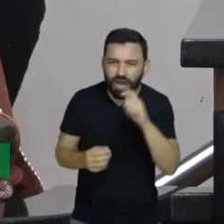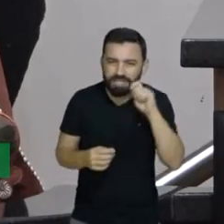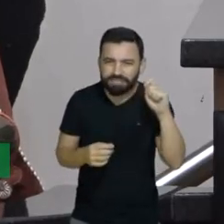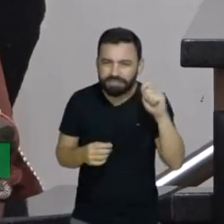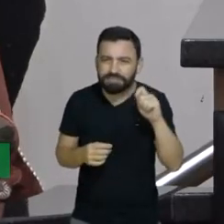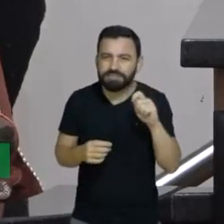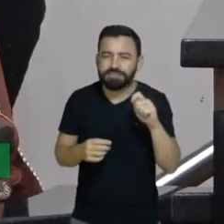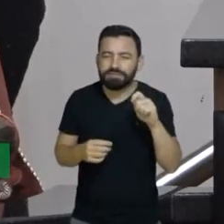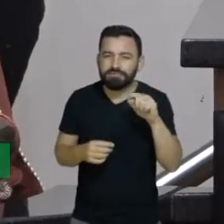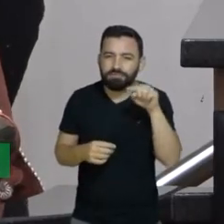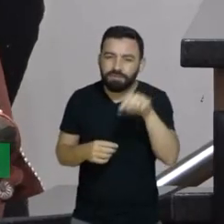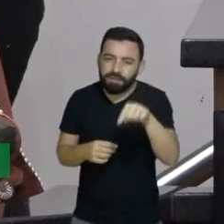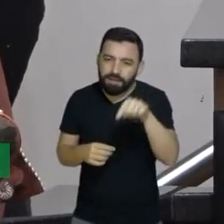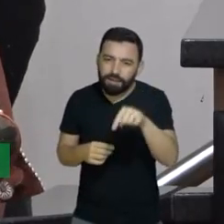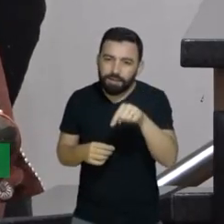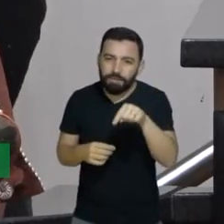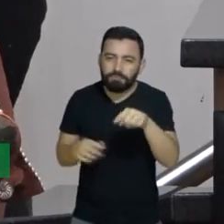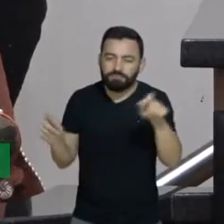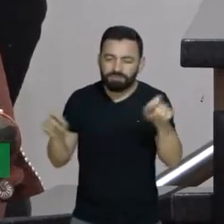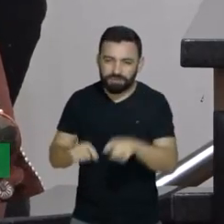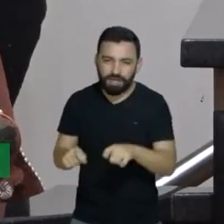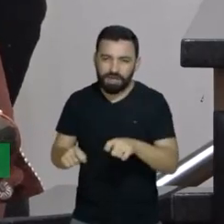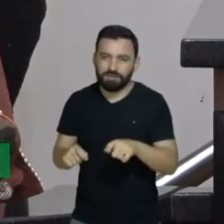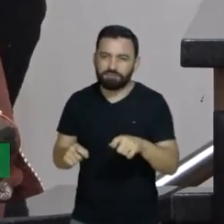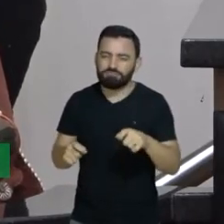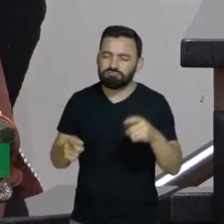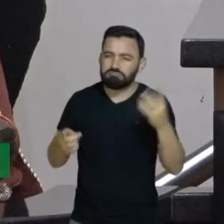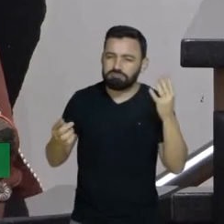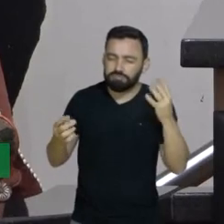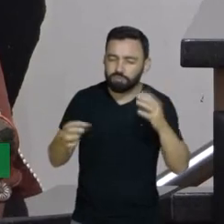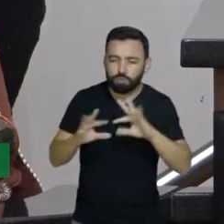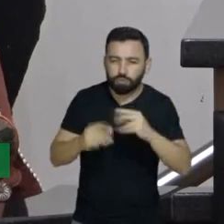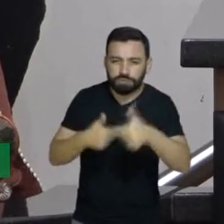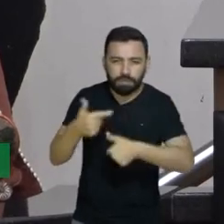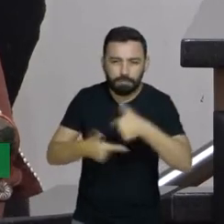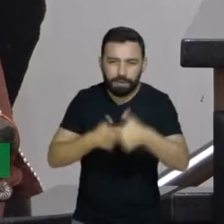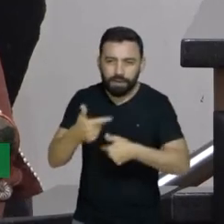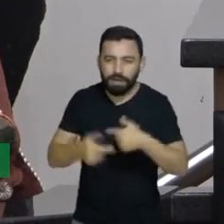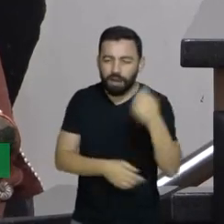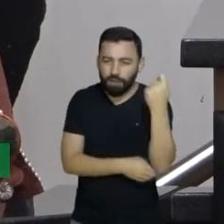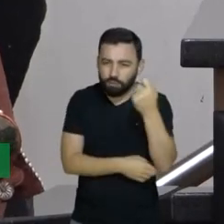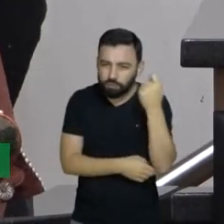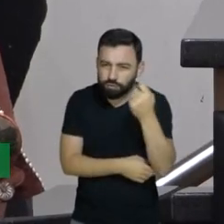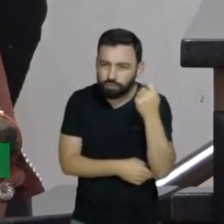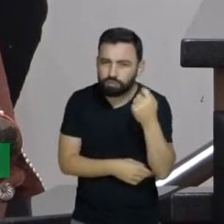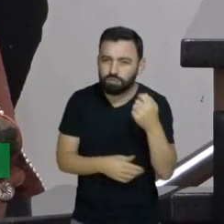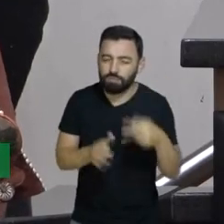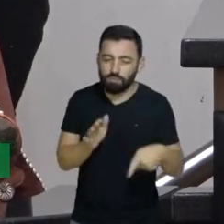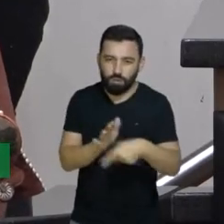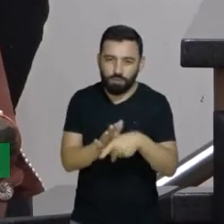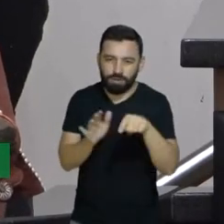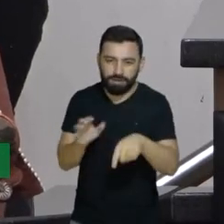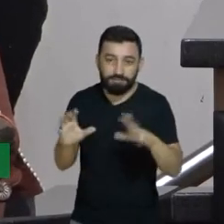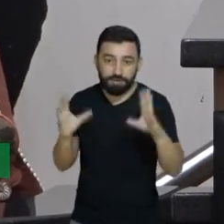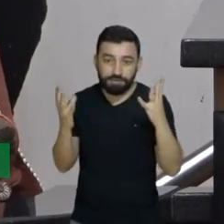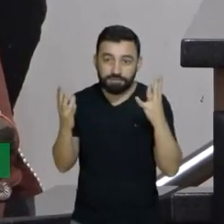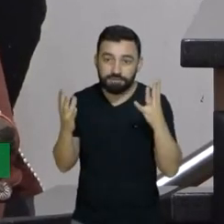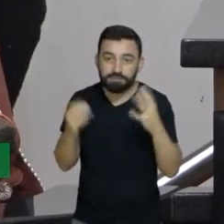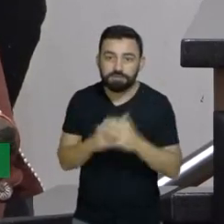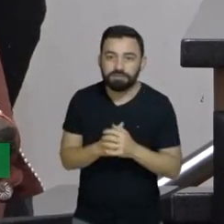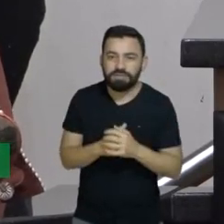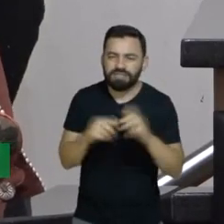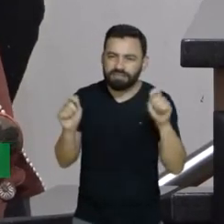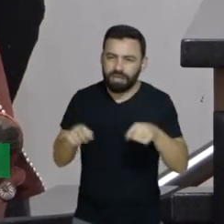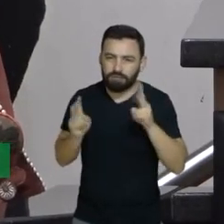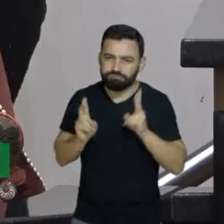canção para que nossos artistas gaúchos, técnicos, trabalhadores dos festivais possam